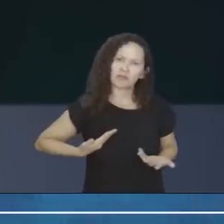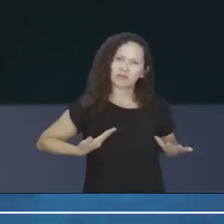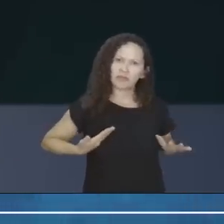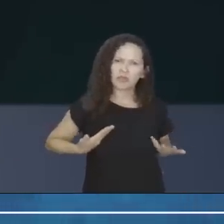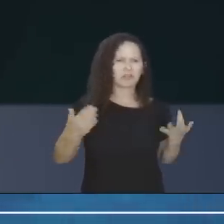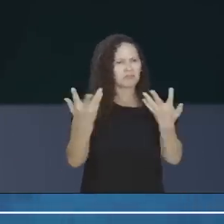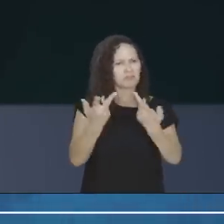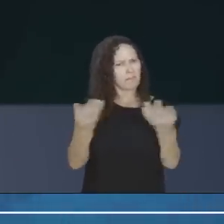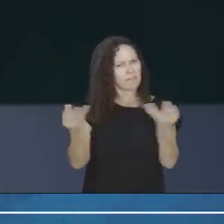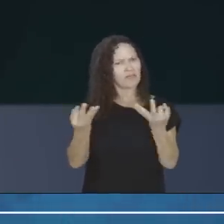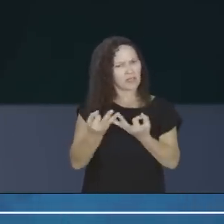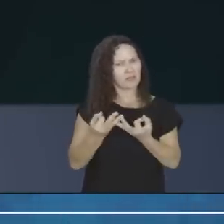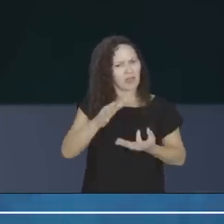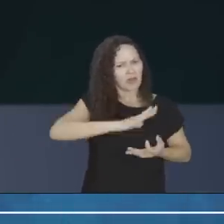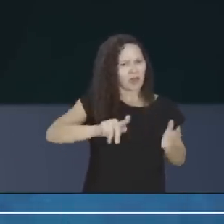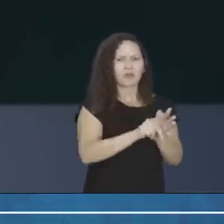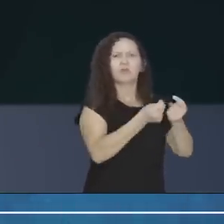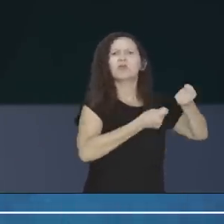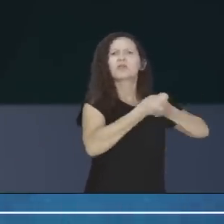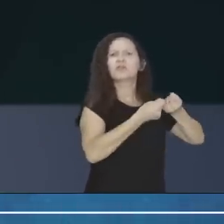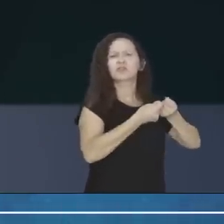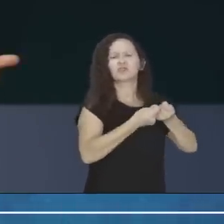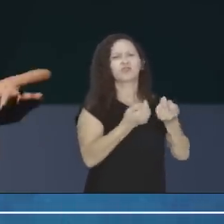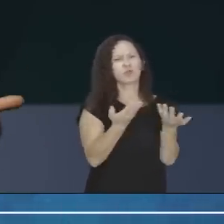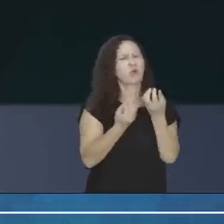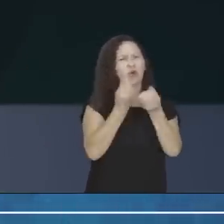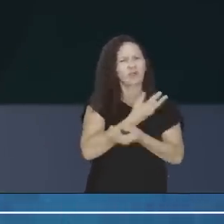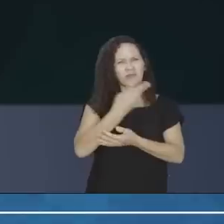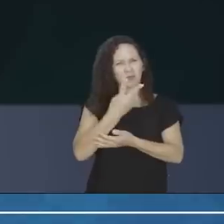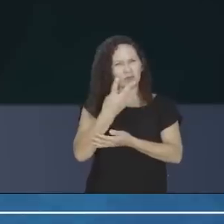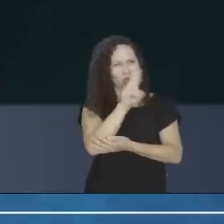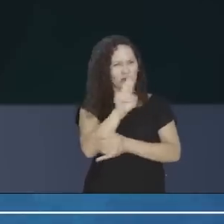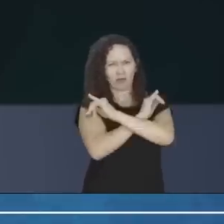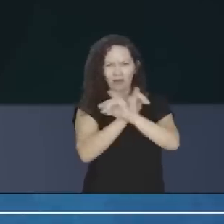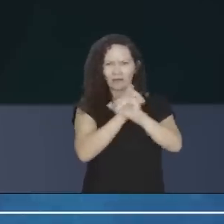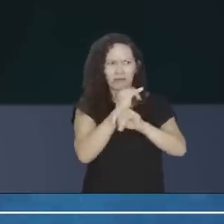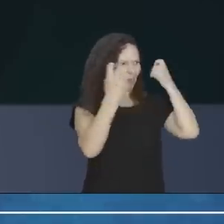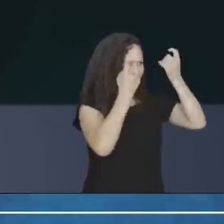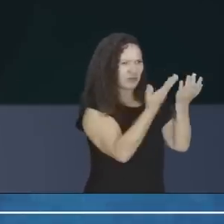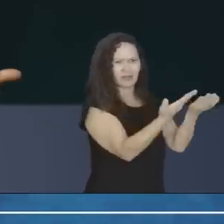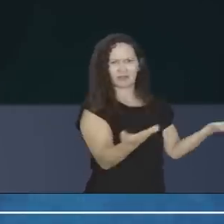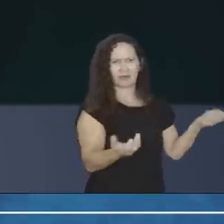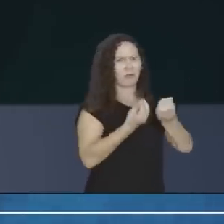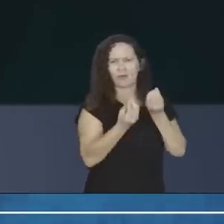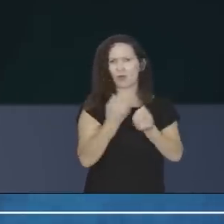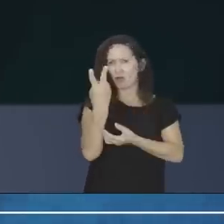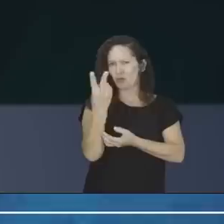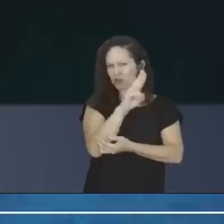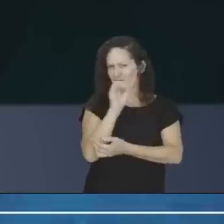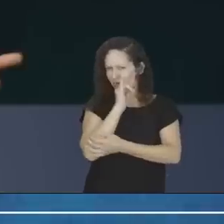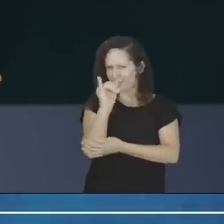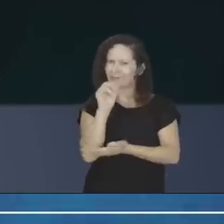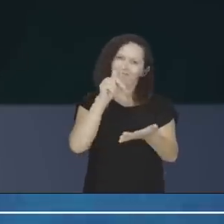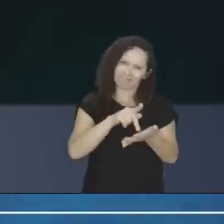né, na área econômica. Então, eu realmente não consigo ver com os dois nomes que eu anunciei uma preocupação dessa natureza, sinceramente. E